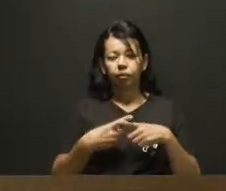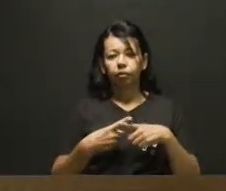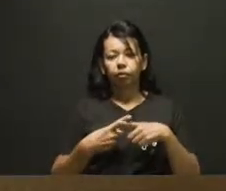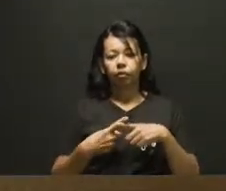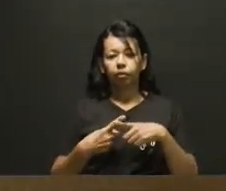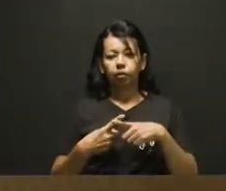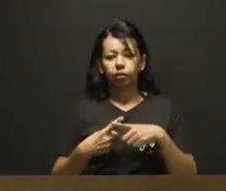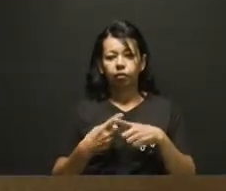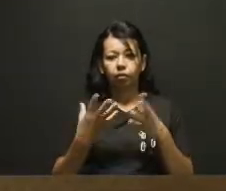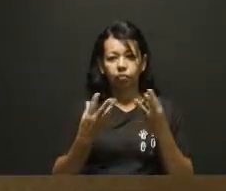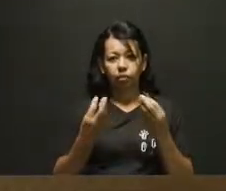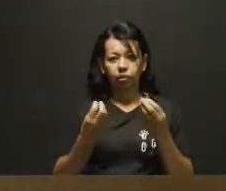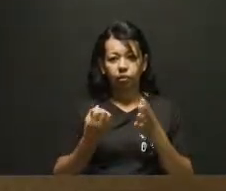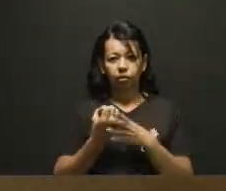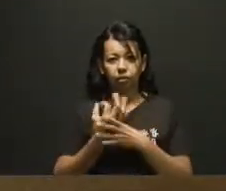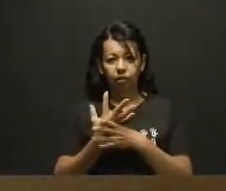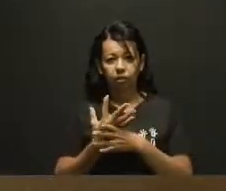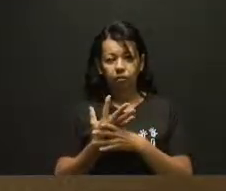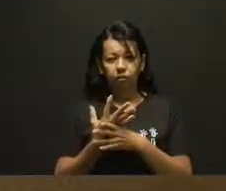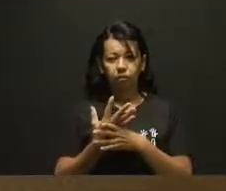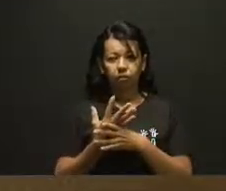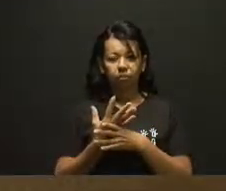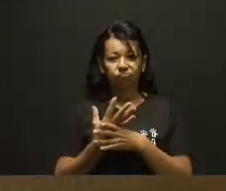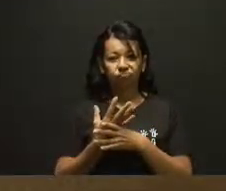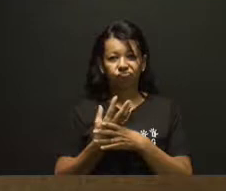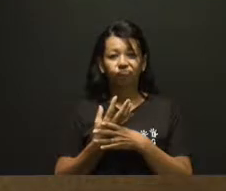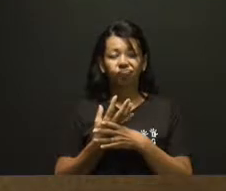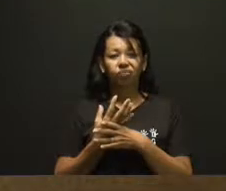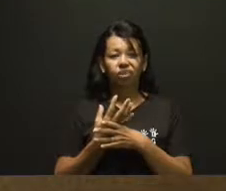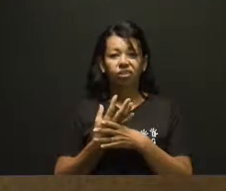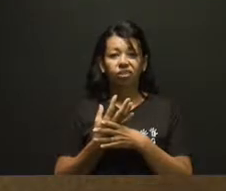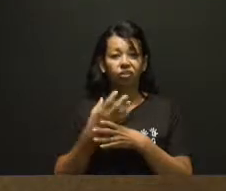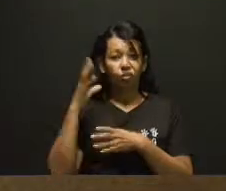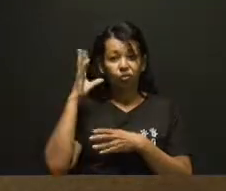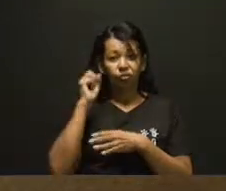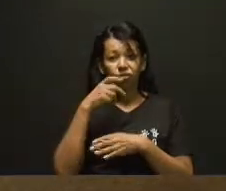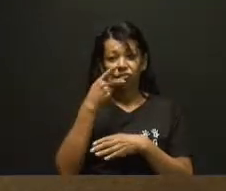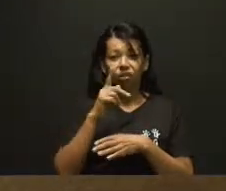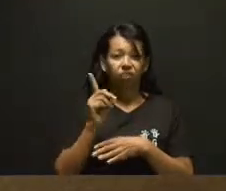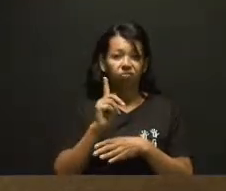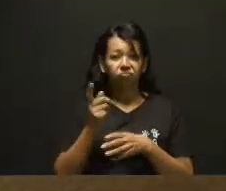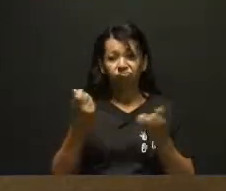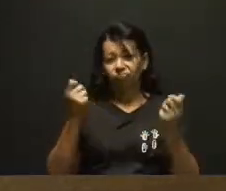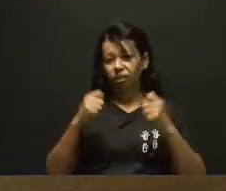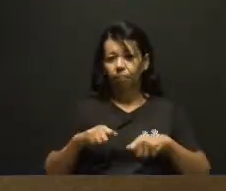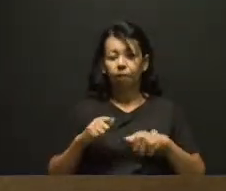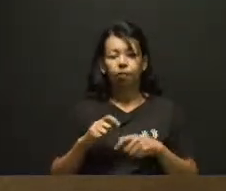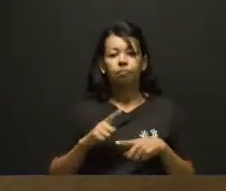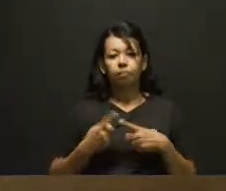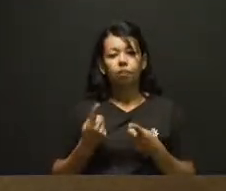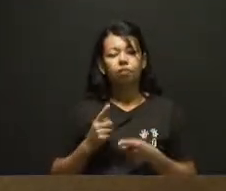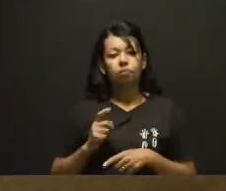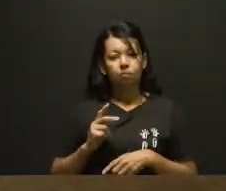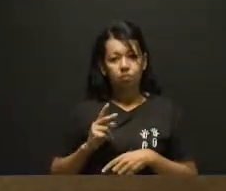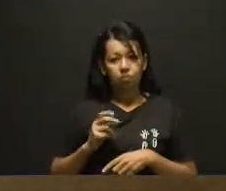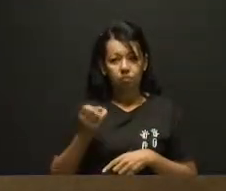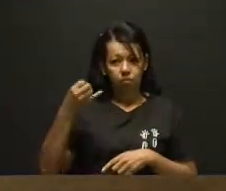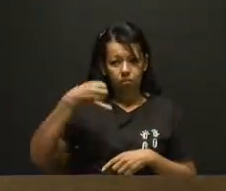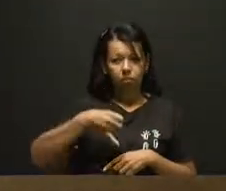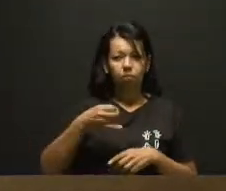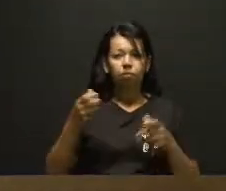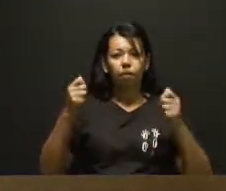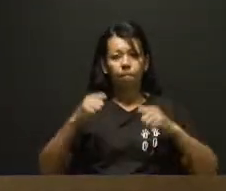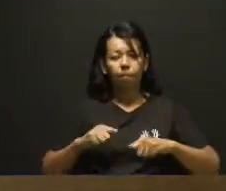milhares de vezes a gente escutou que não seríamos capazes e somos capazes e não vamos desistir se